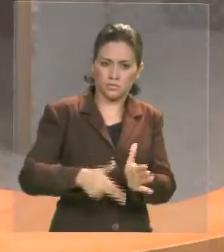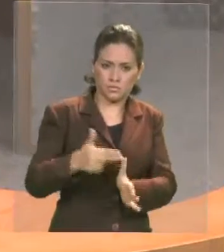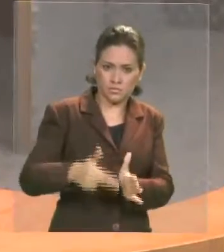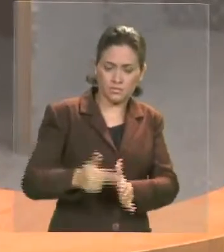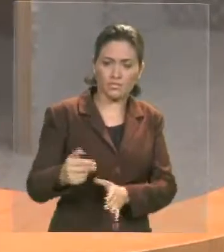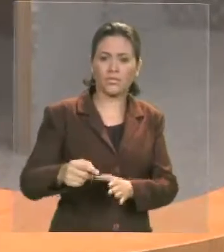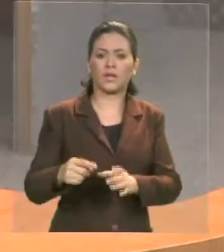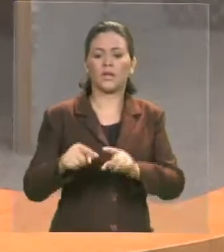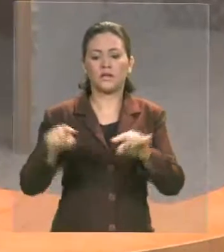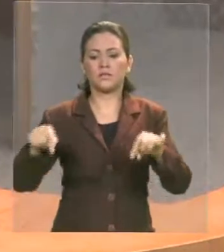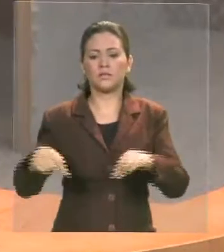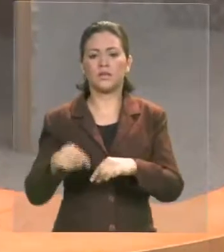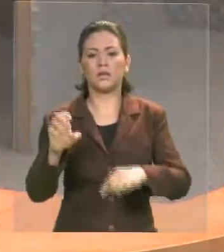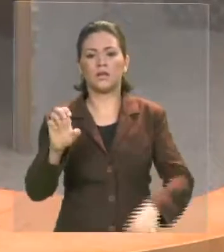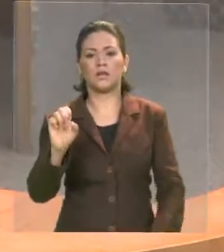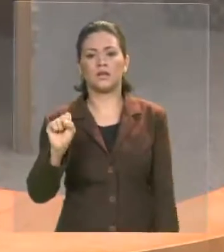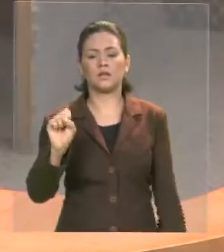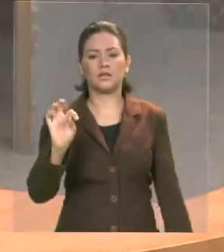estabilização,